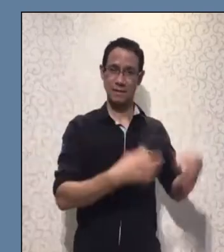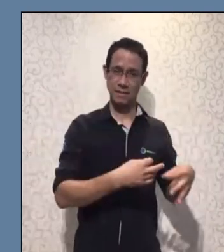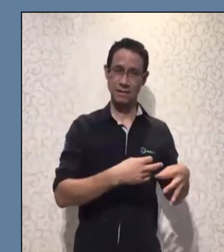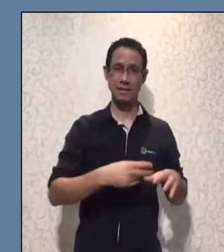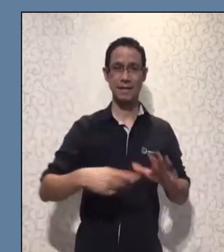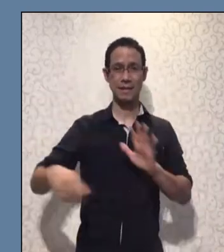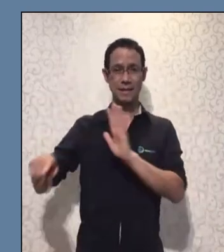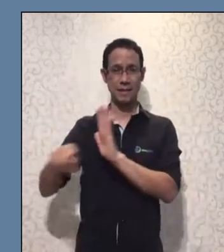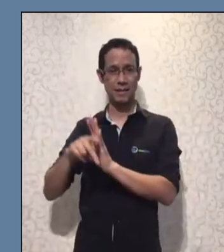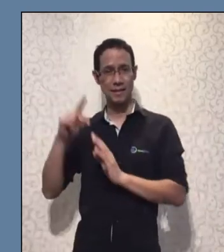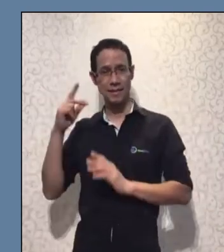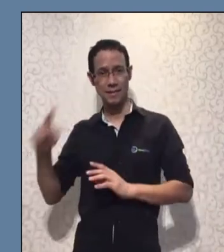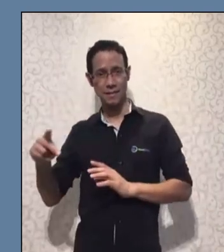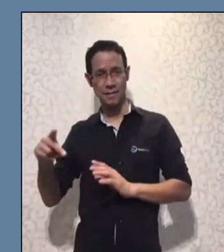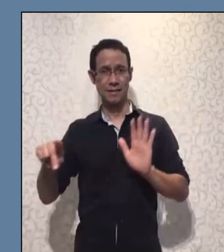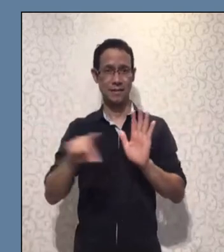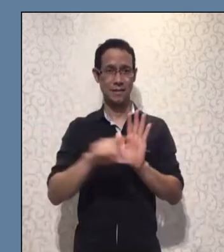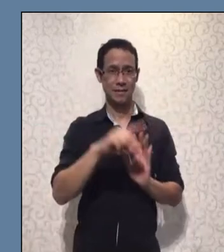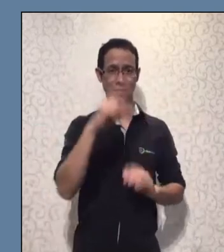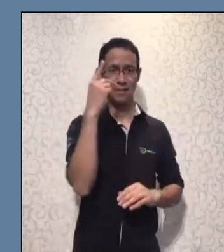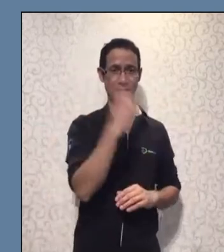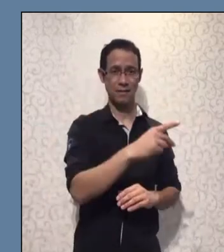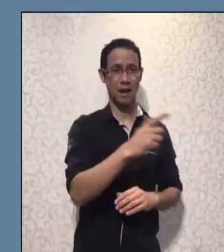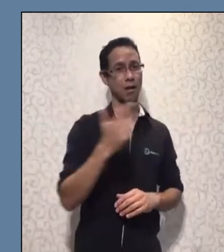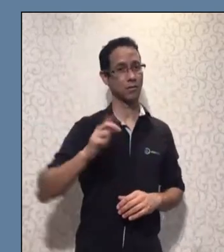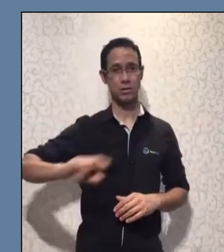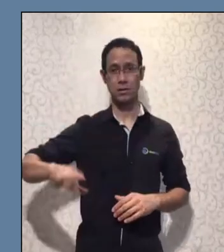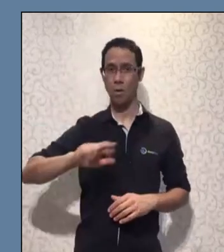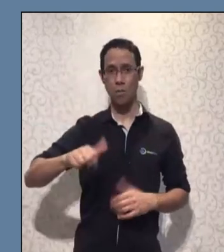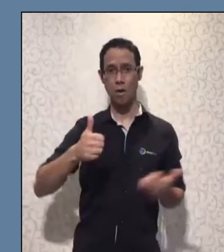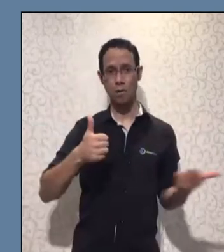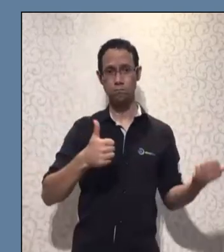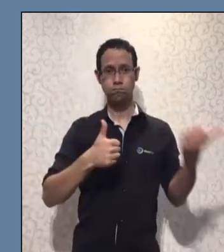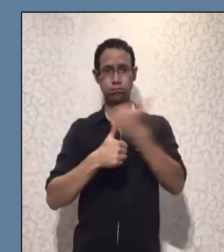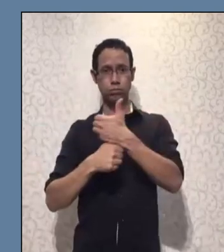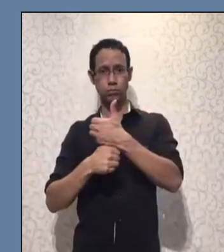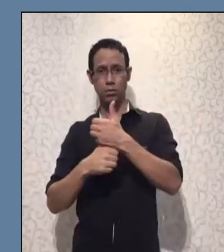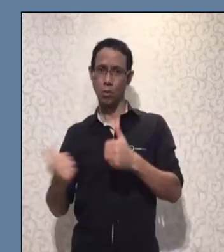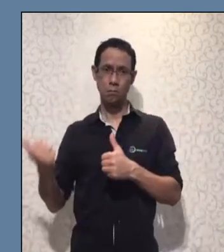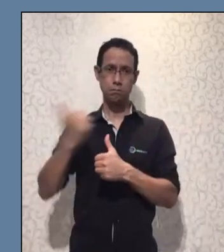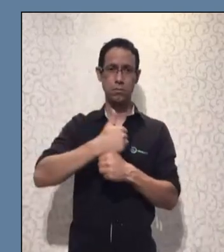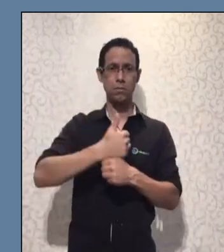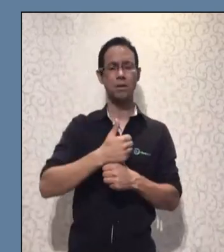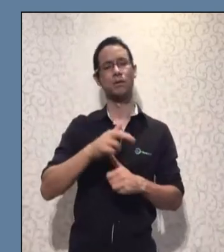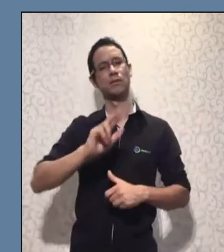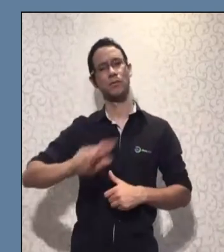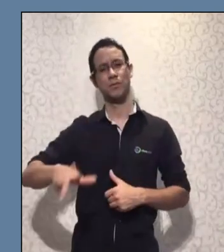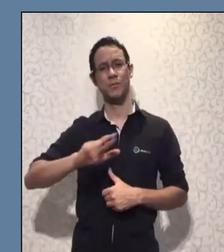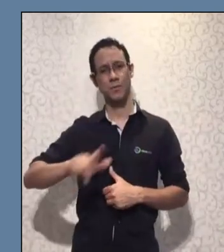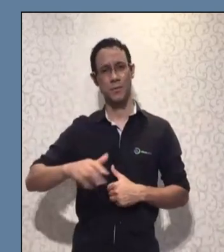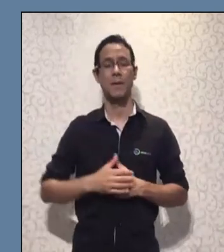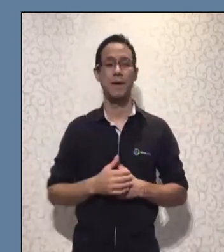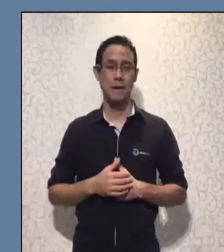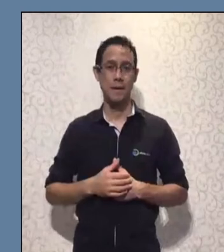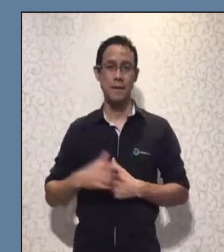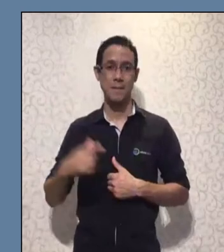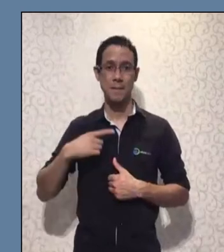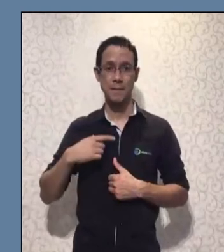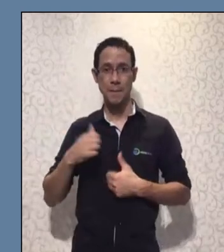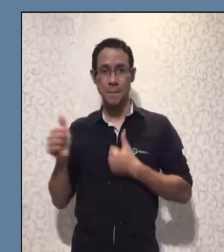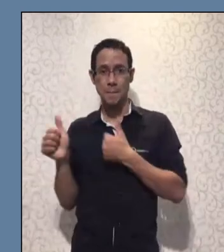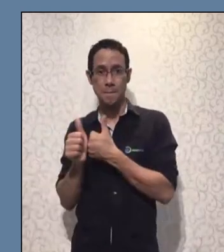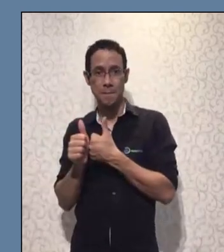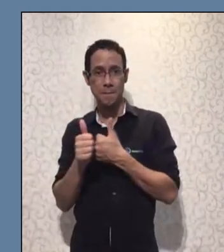o Jaime Laureano em cima do retrato, não é disso que se trata, mas você coloca lado a lado,